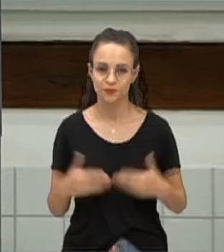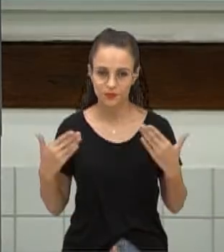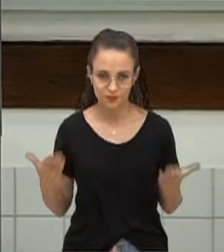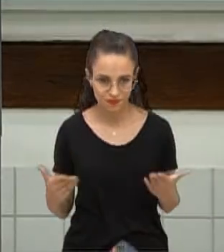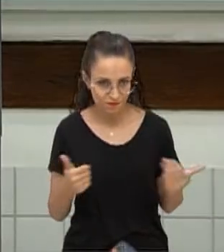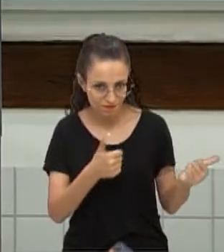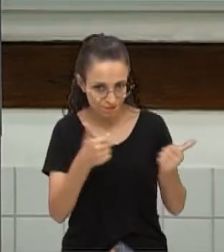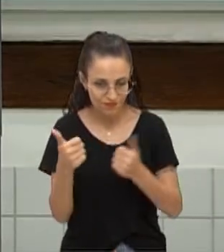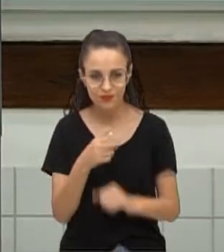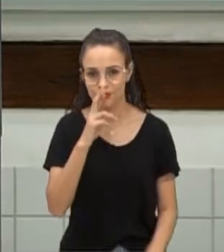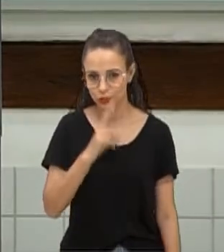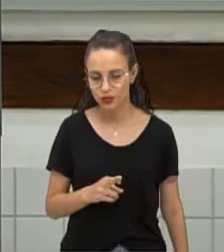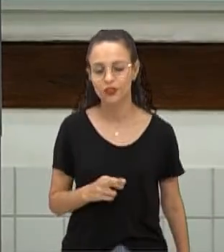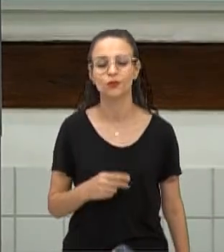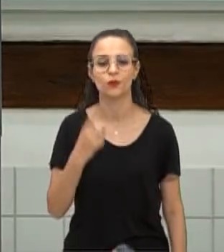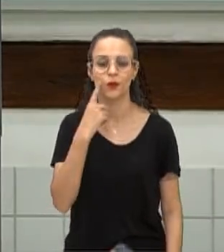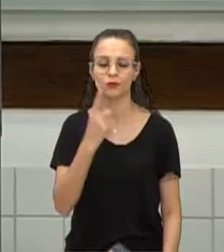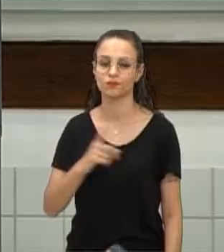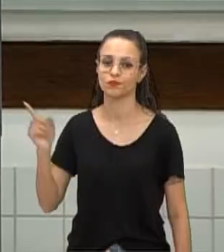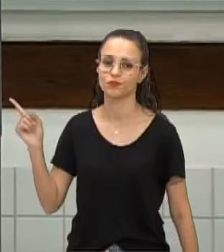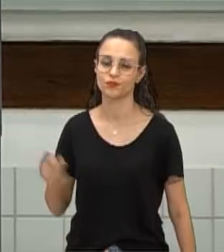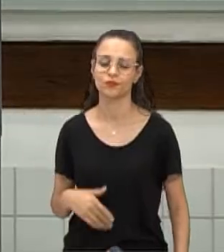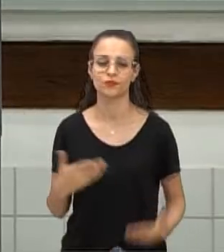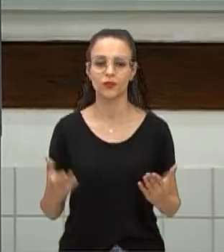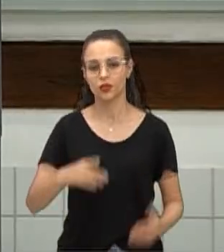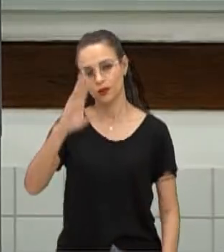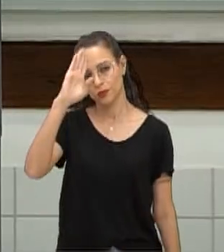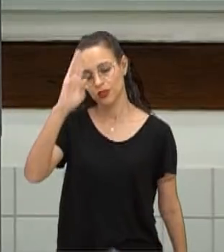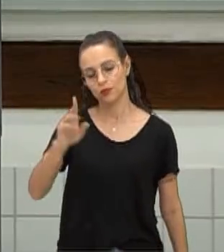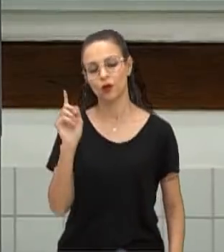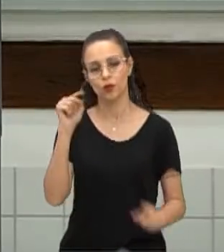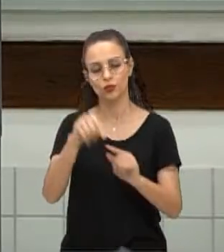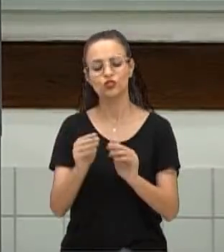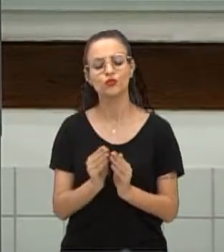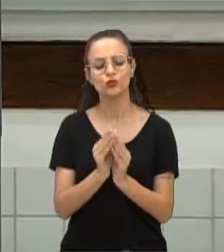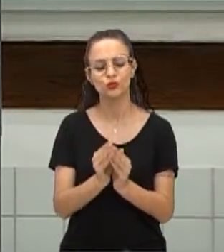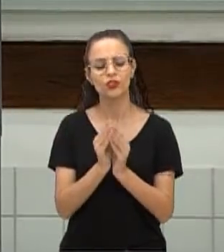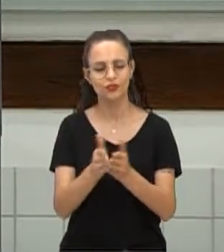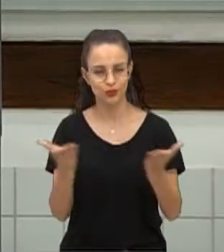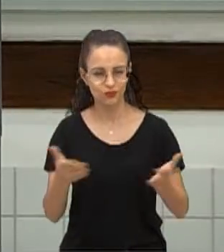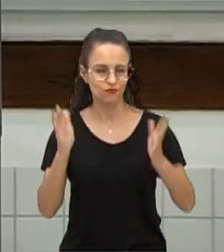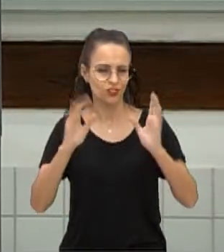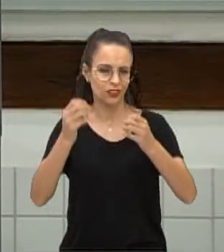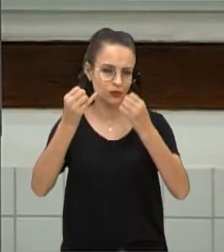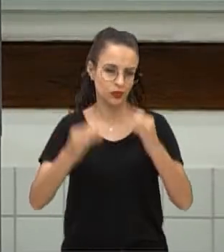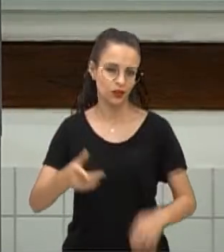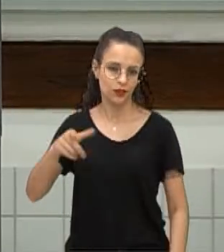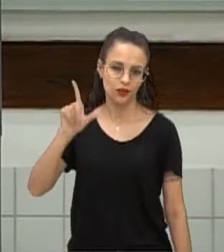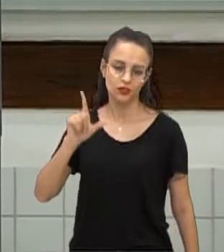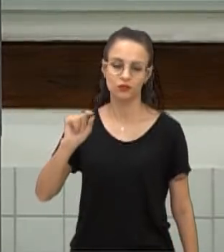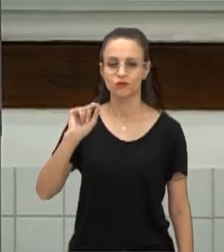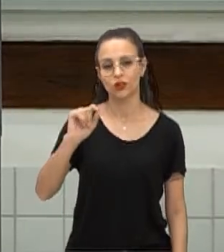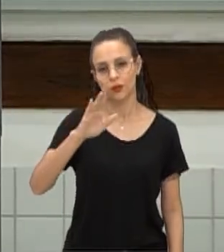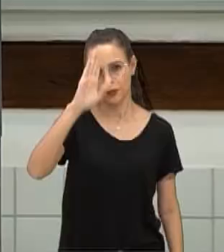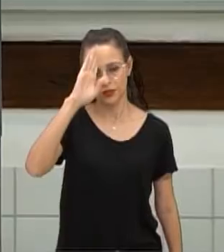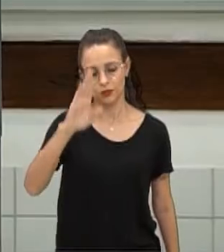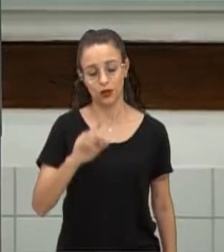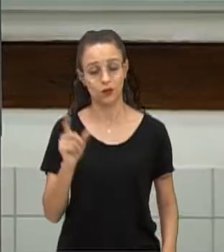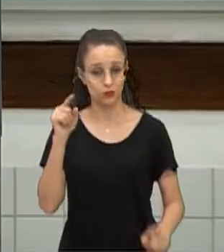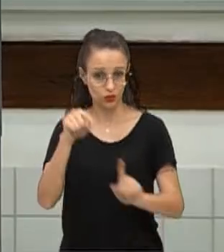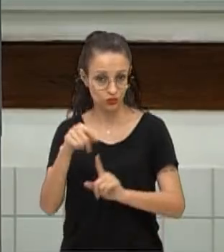E aí, pessoal, responderam? Olha lá, ó, qual era o principal objetivo do Beagle? Eu falei para vocês, o principal